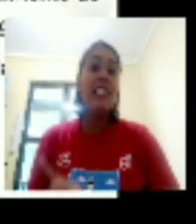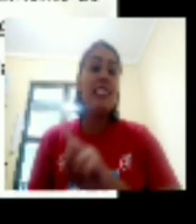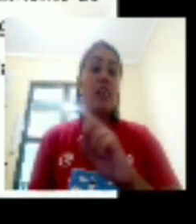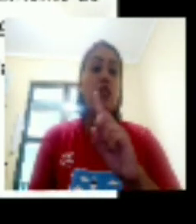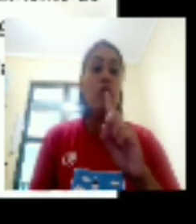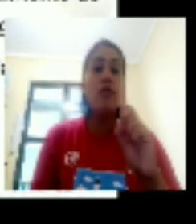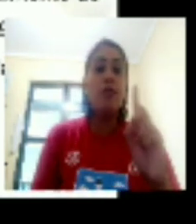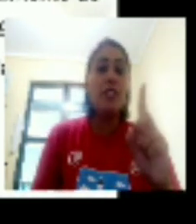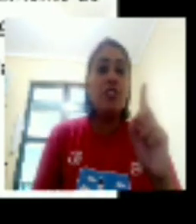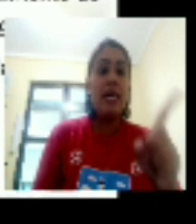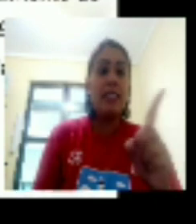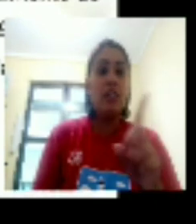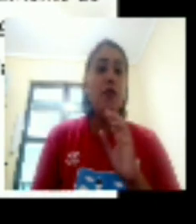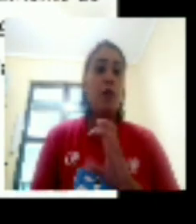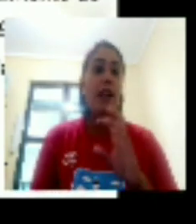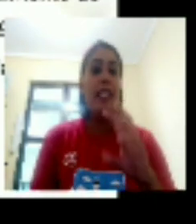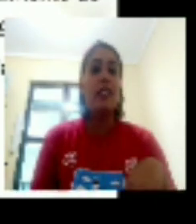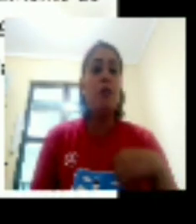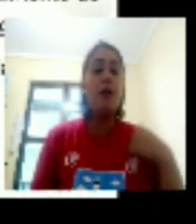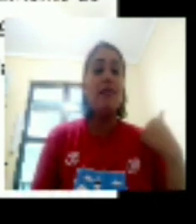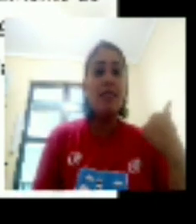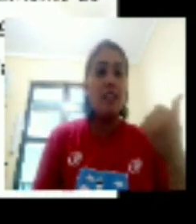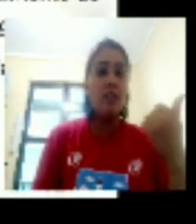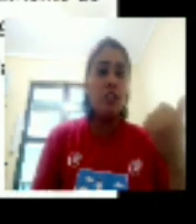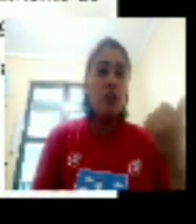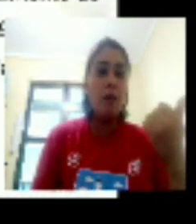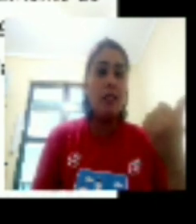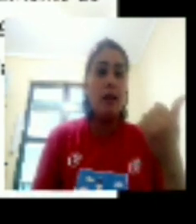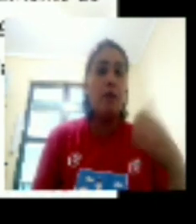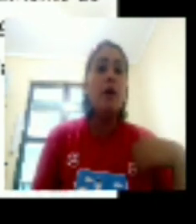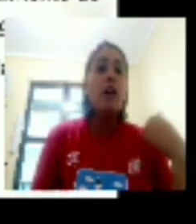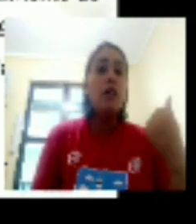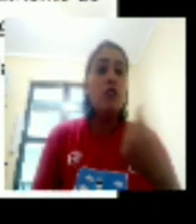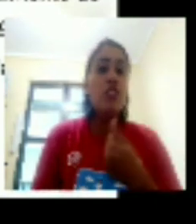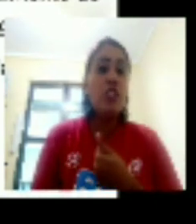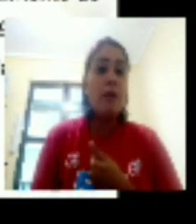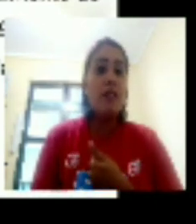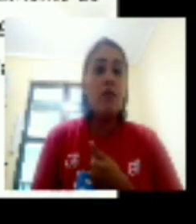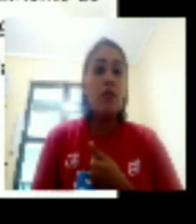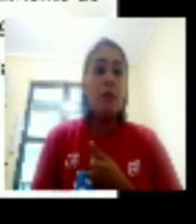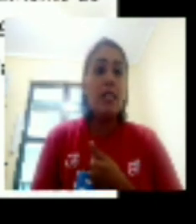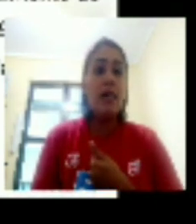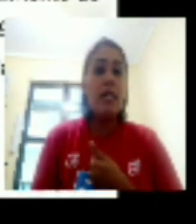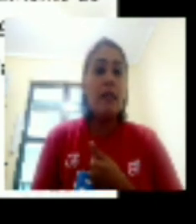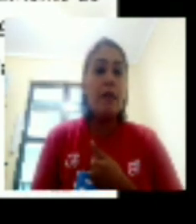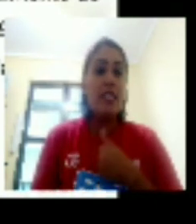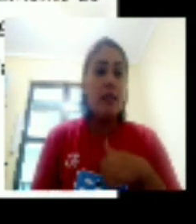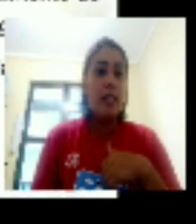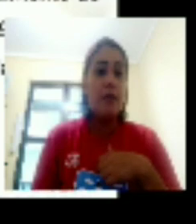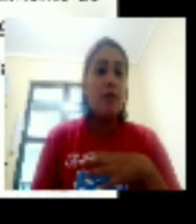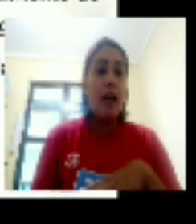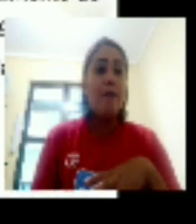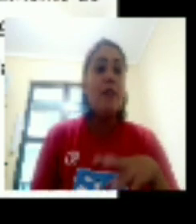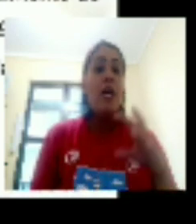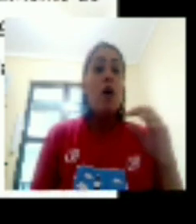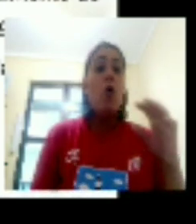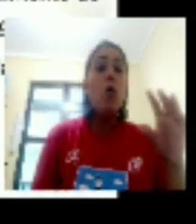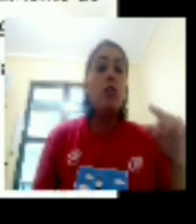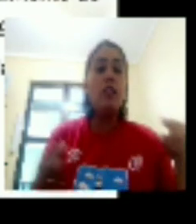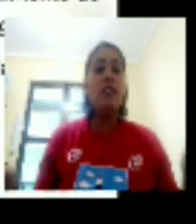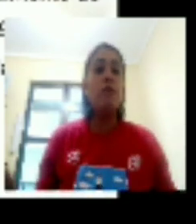E aí, nessas 2 últimas décadas, foram marcadas por intensa transformação no sistema de saúde brasileiro,